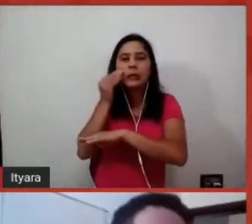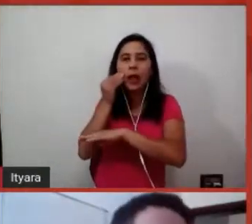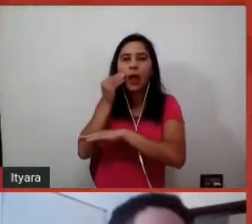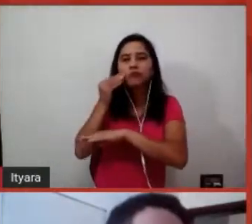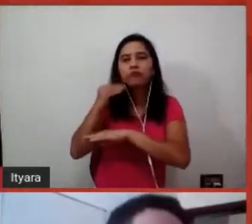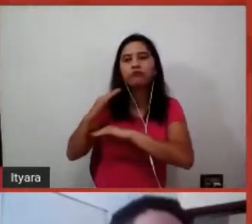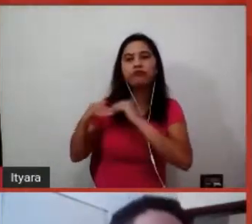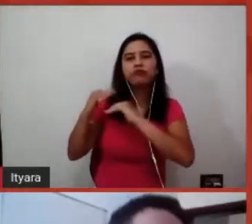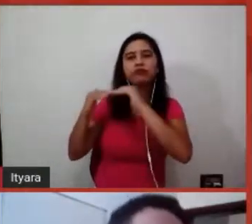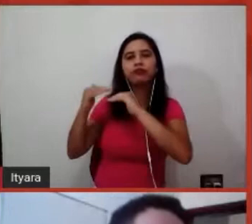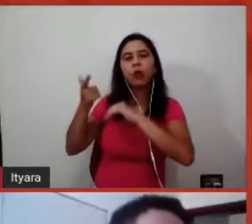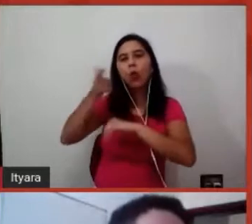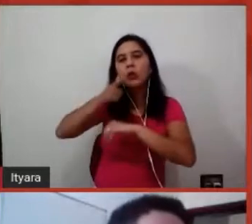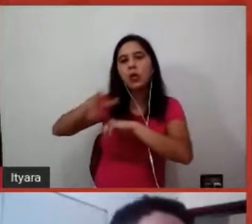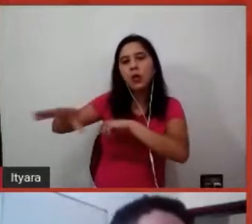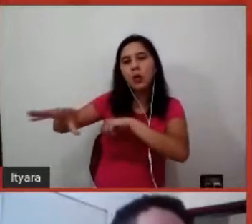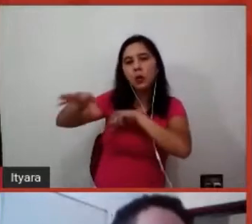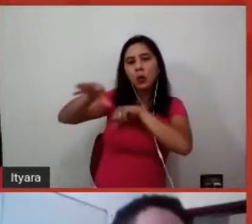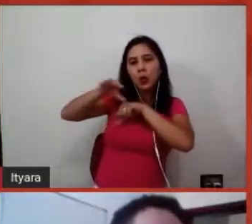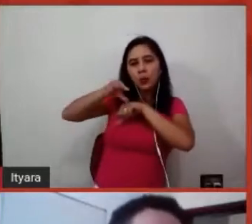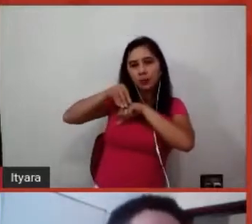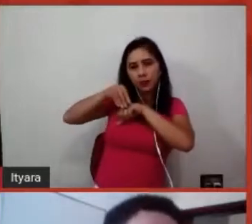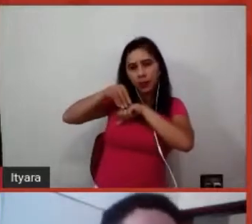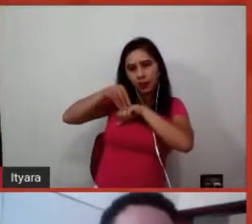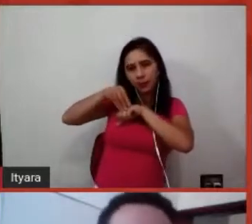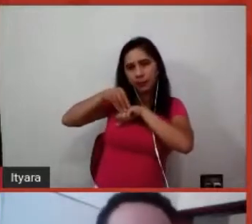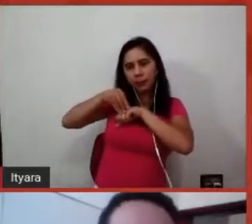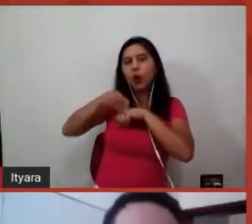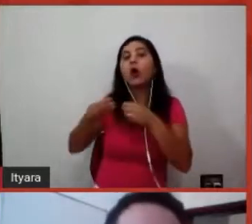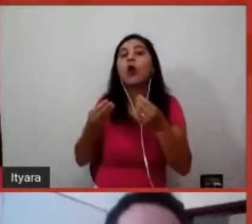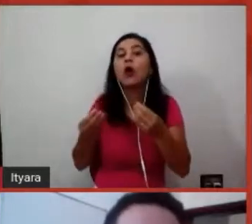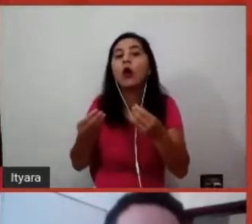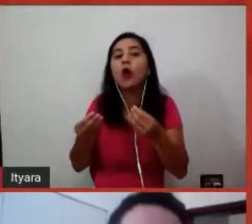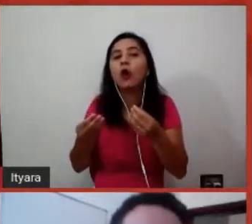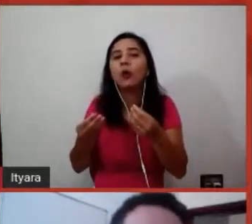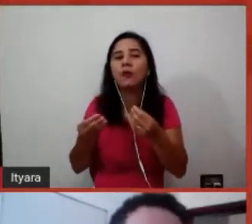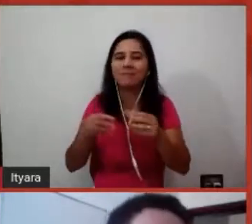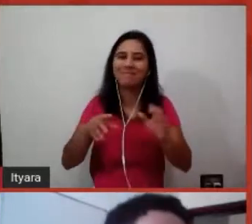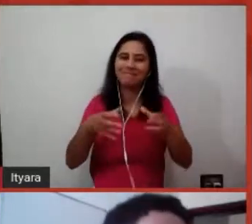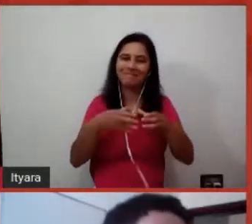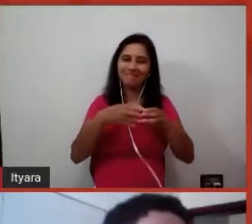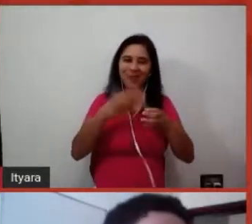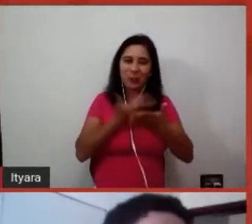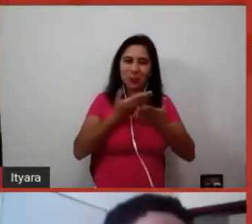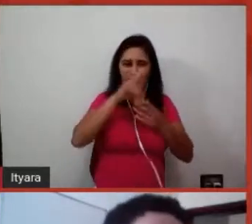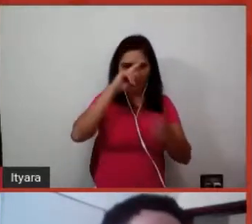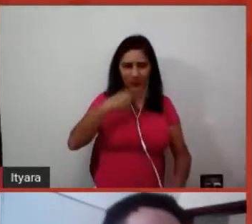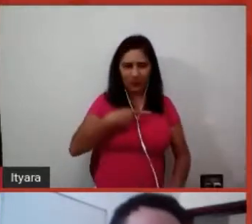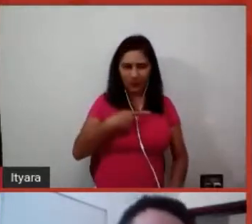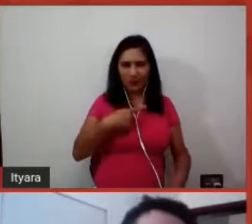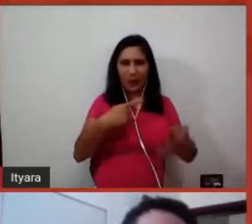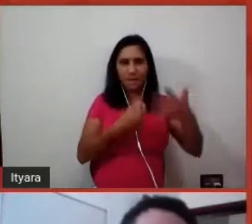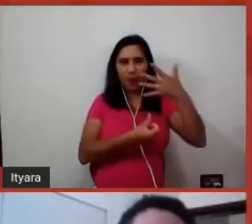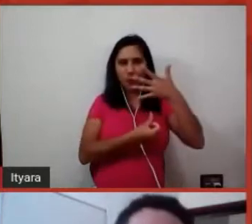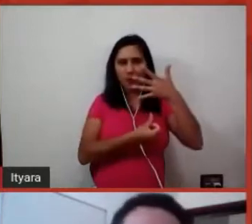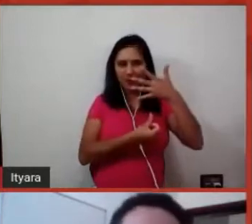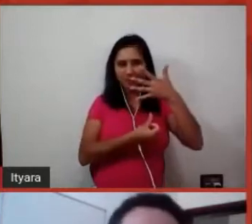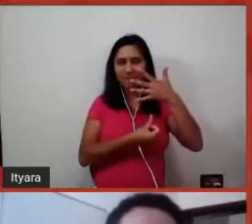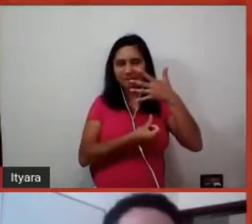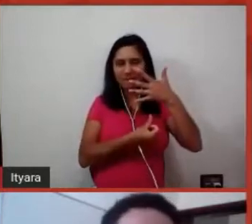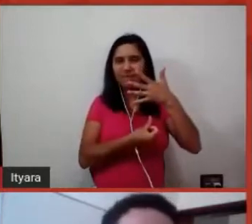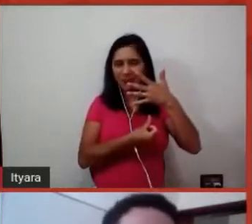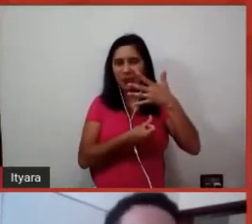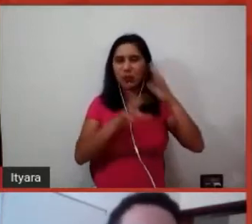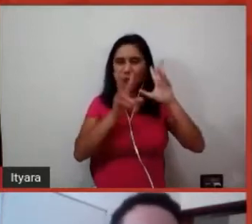esse conhecimento. E isso vai ser feito da forma do estudo individual, que é esse ponto 6, justamente das questões